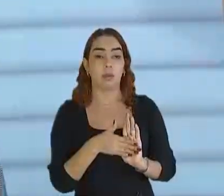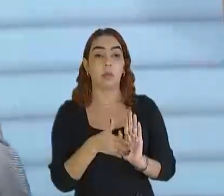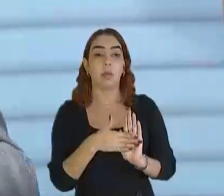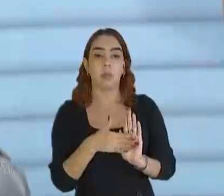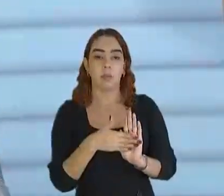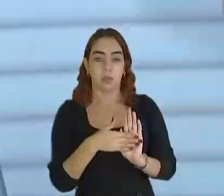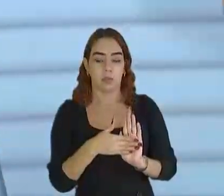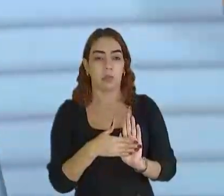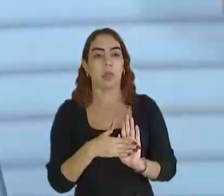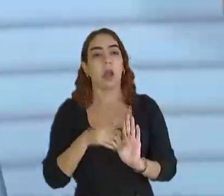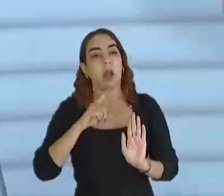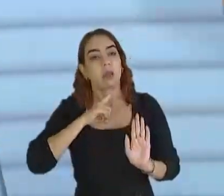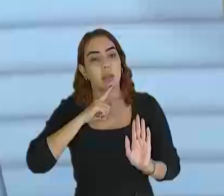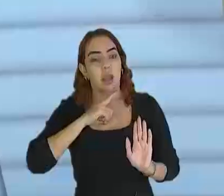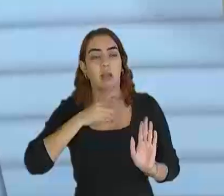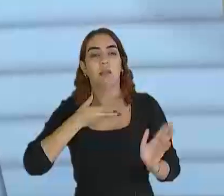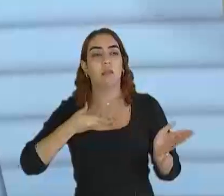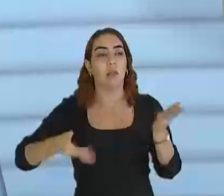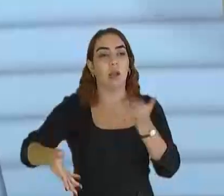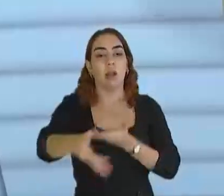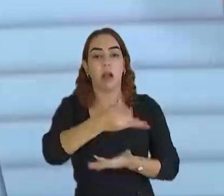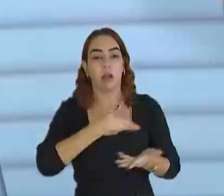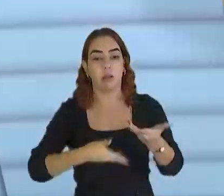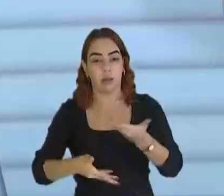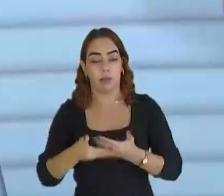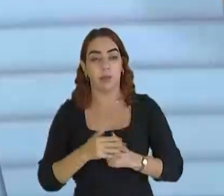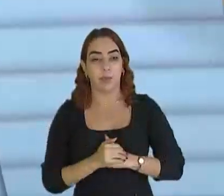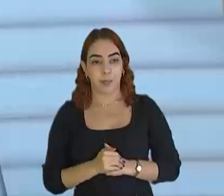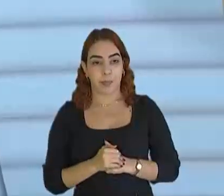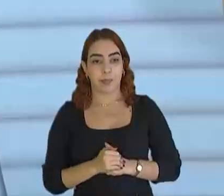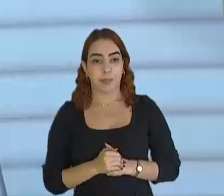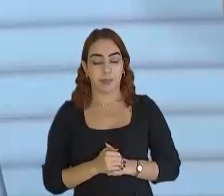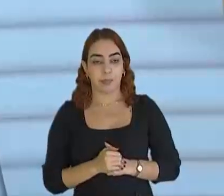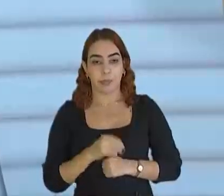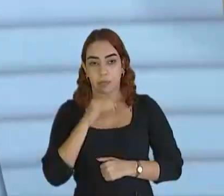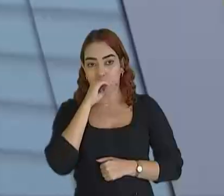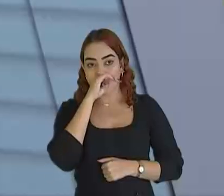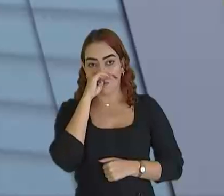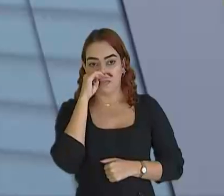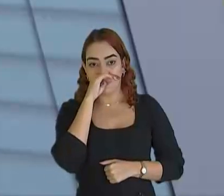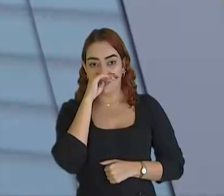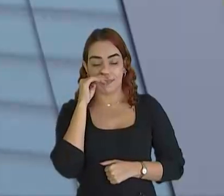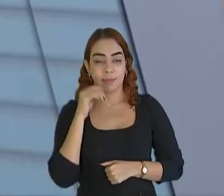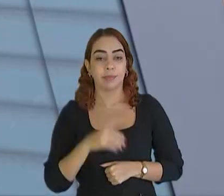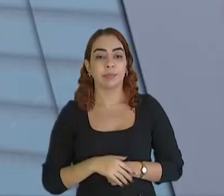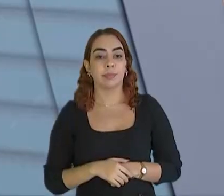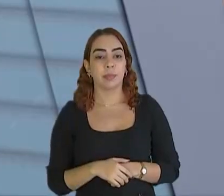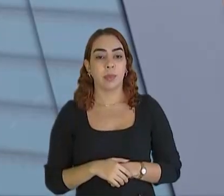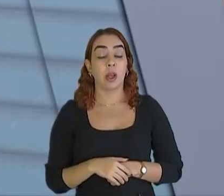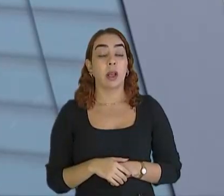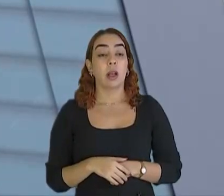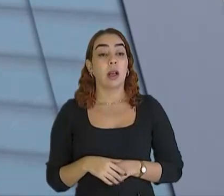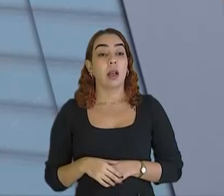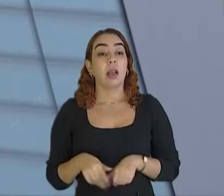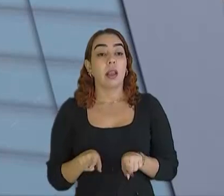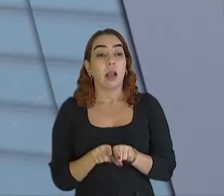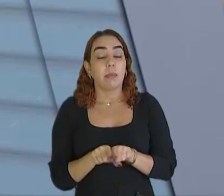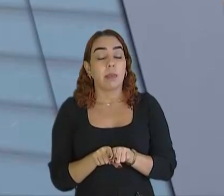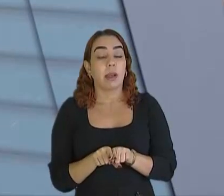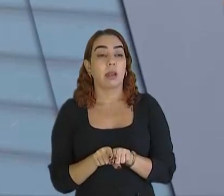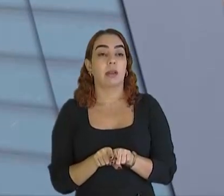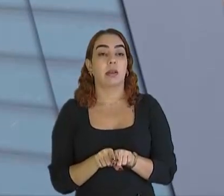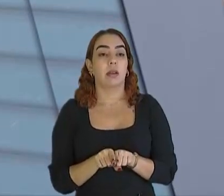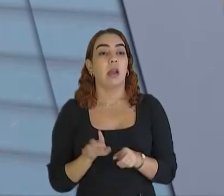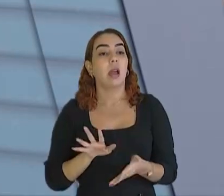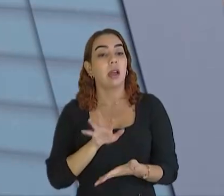do meio circular para fazer o debate. Né? Deputado Renato Rosendo aqui, antes de eu entrar na pauta, eu queria aqui só registrar, deputado, que